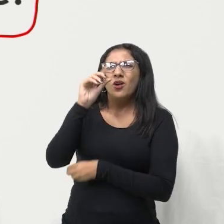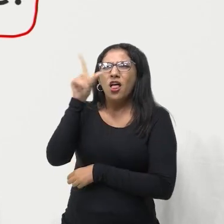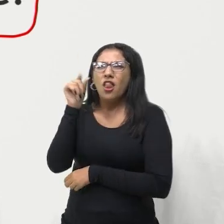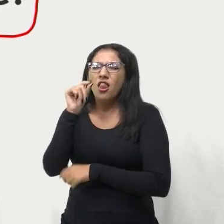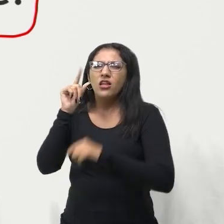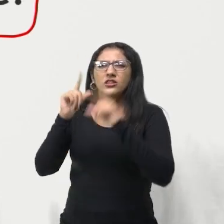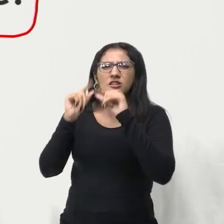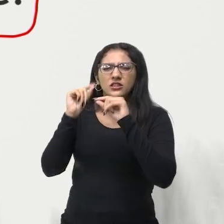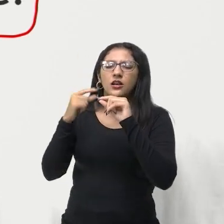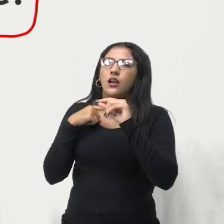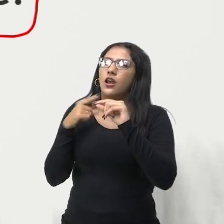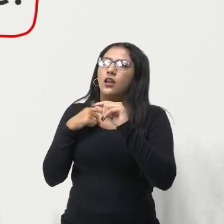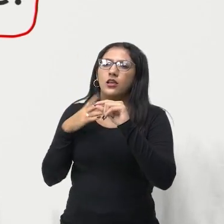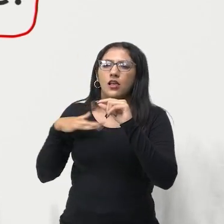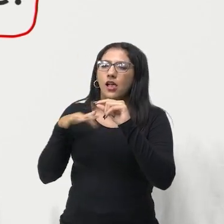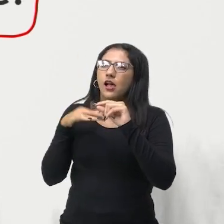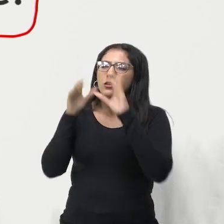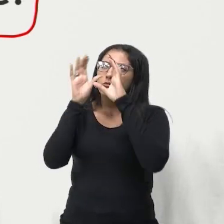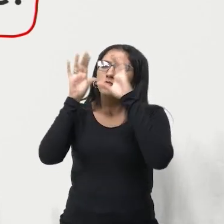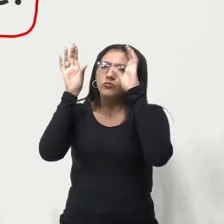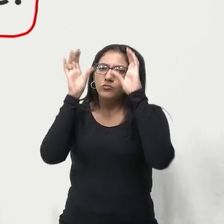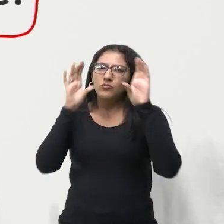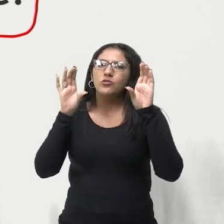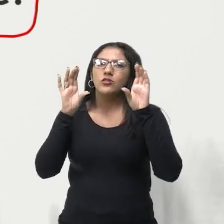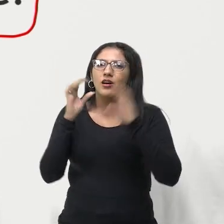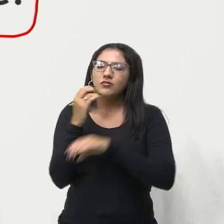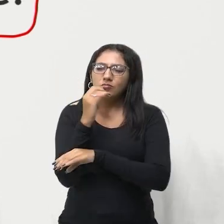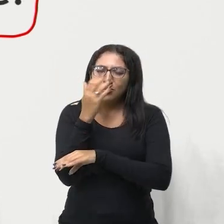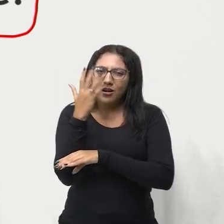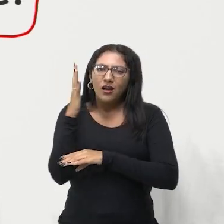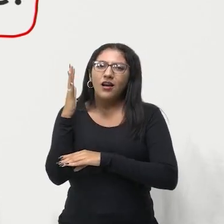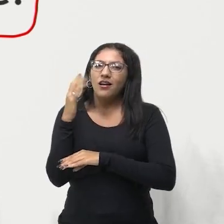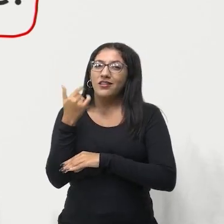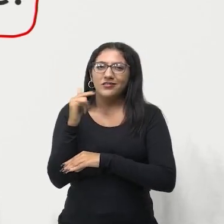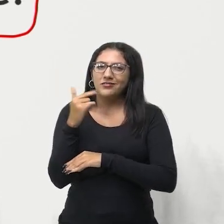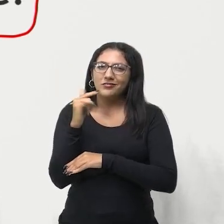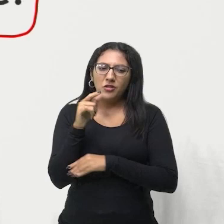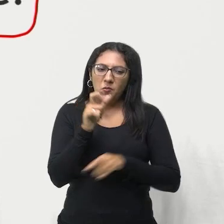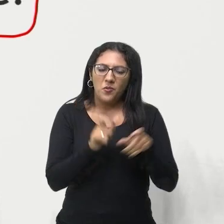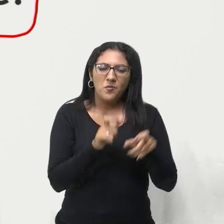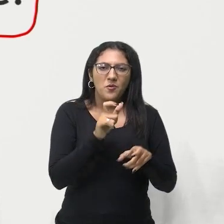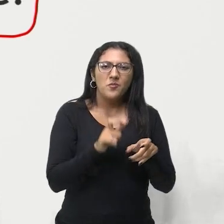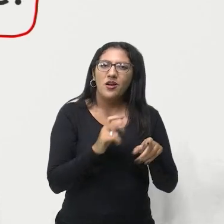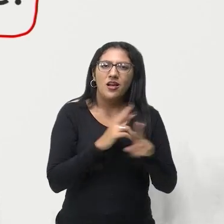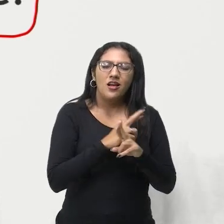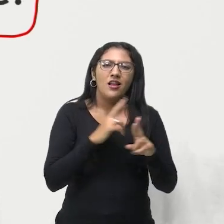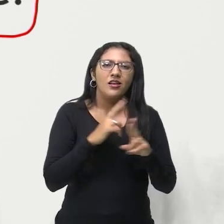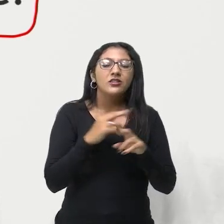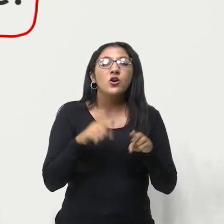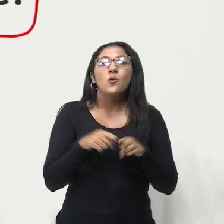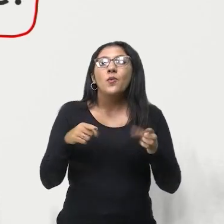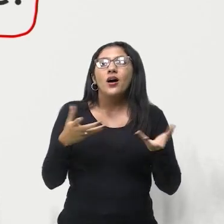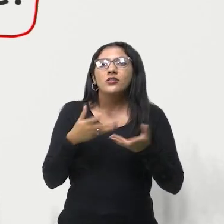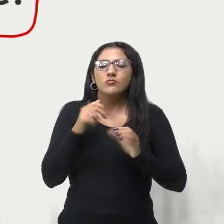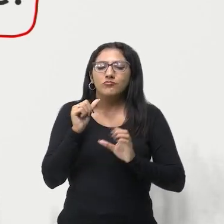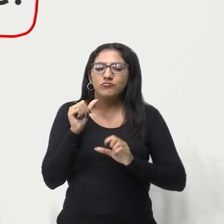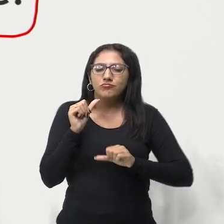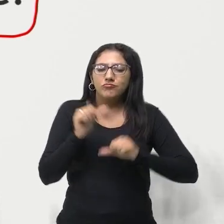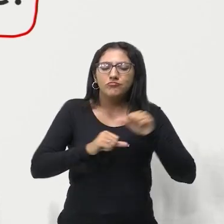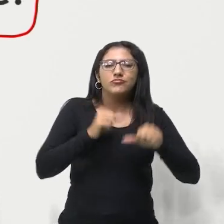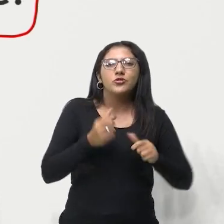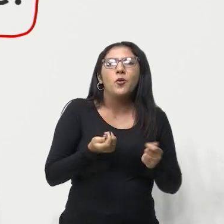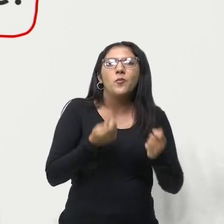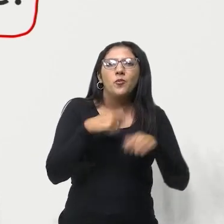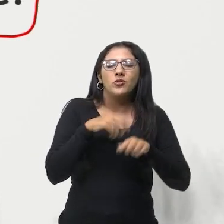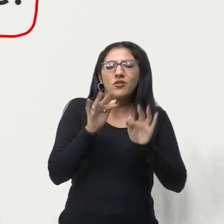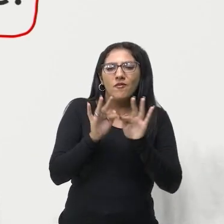isso. Estrelas e lua são elementos também da nossa natureza, do nosso meio ambiente, não são seres humanos. Mas aí, nessa